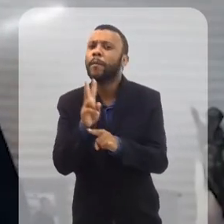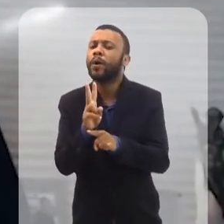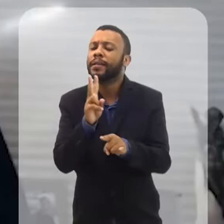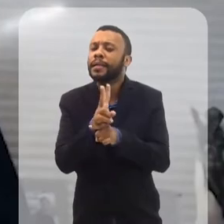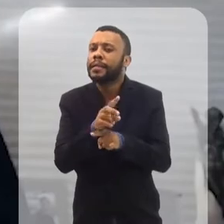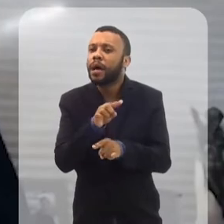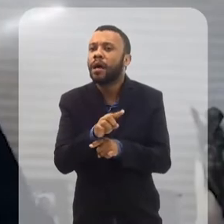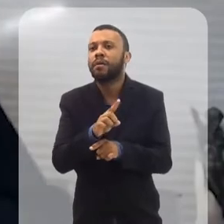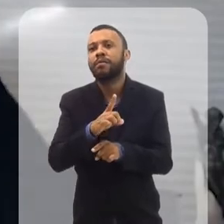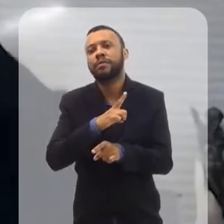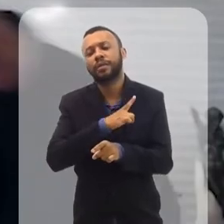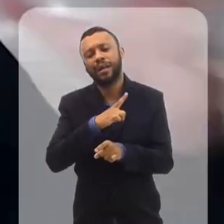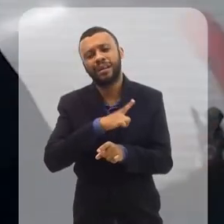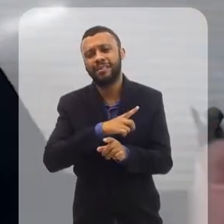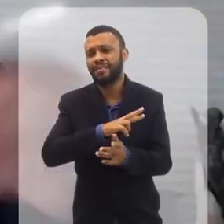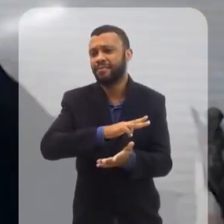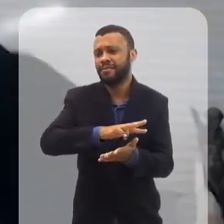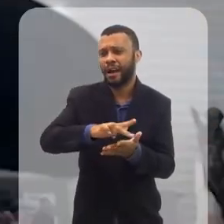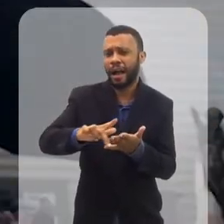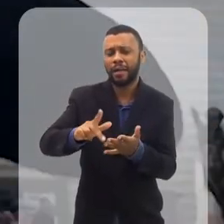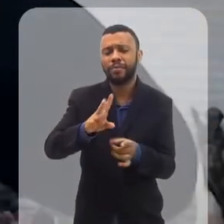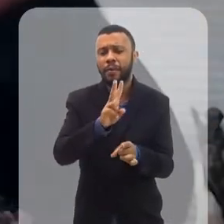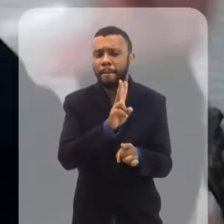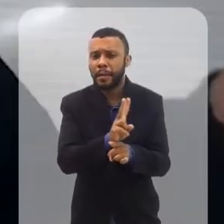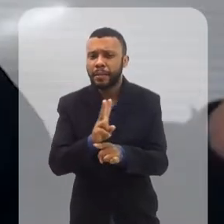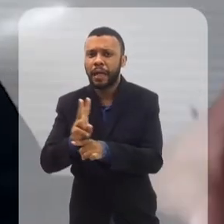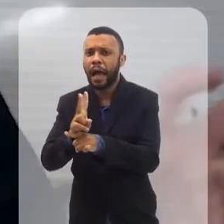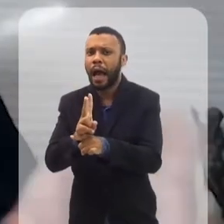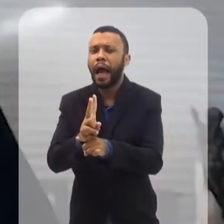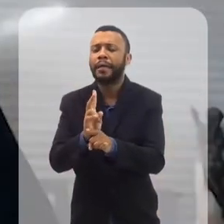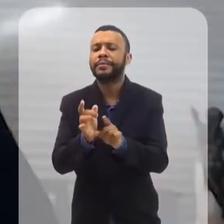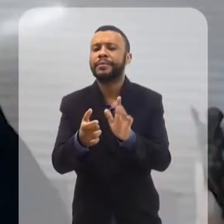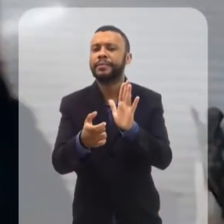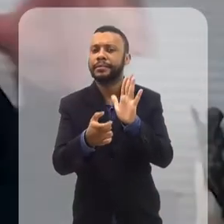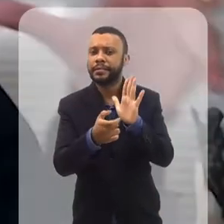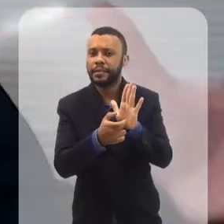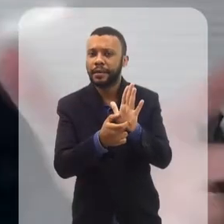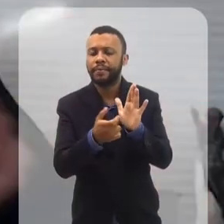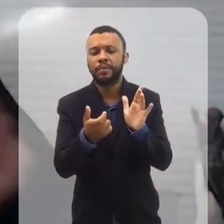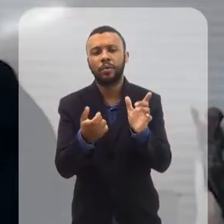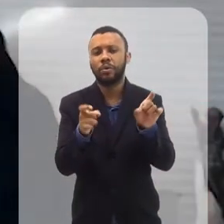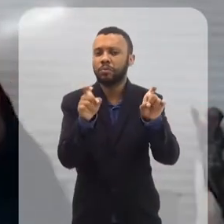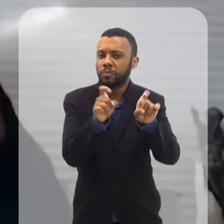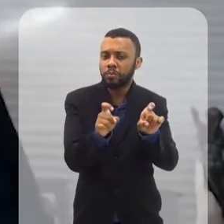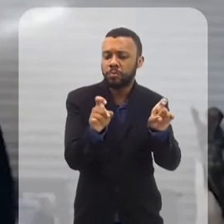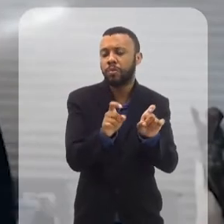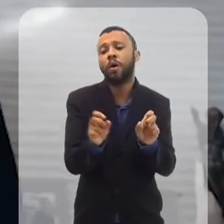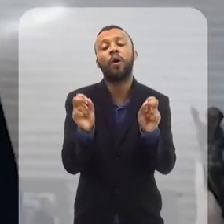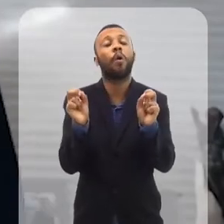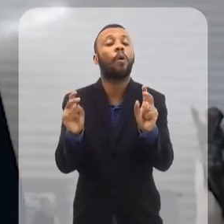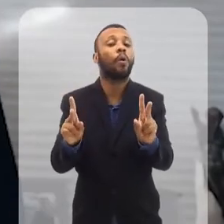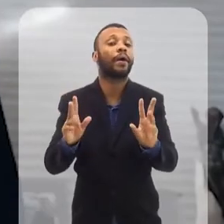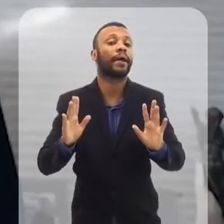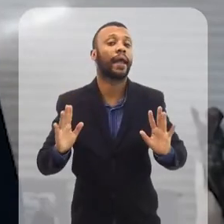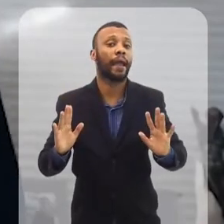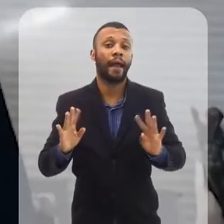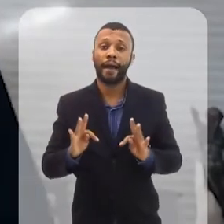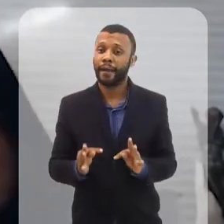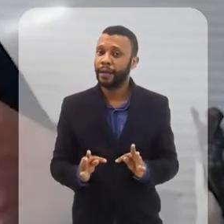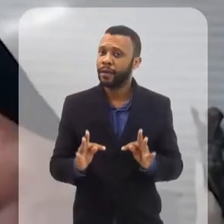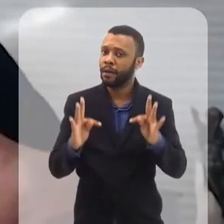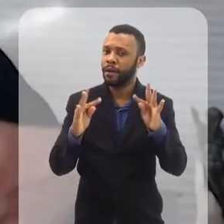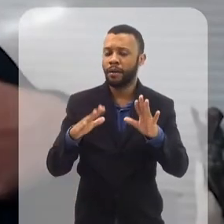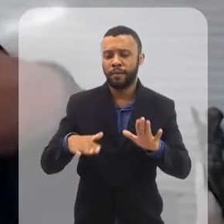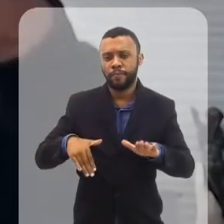proteção tecnológica, firewall e uma série de blindagens de servidores, isso aí, beleza.